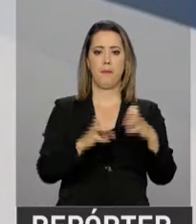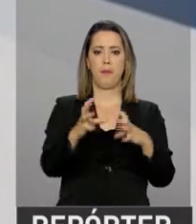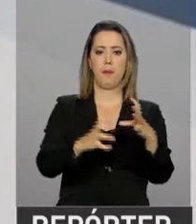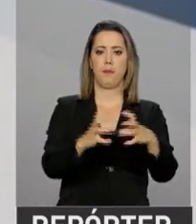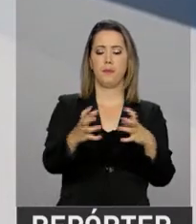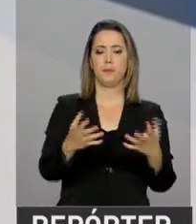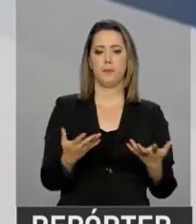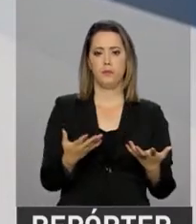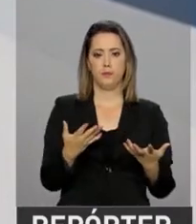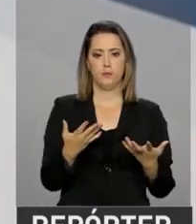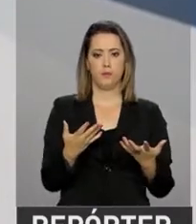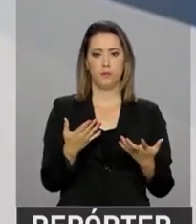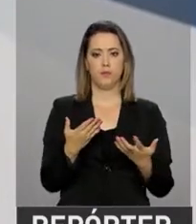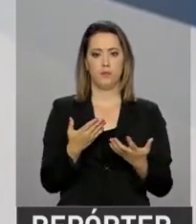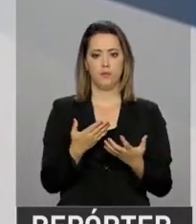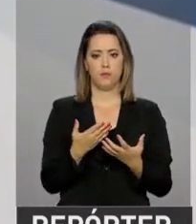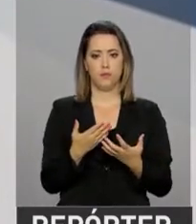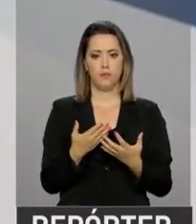institucional.